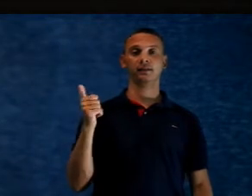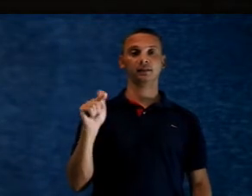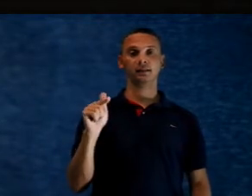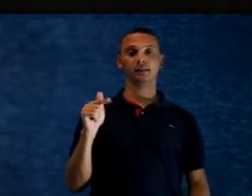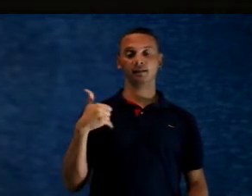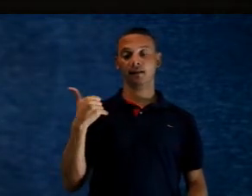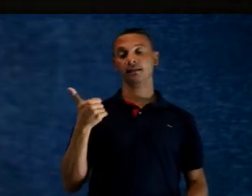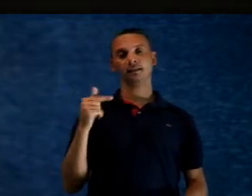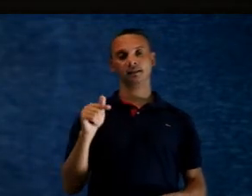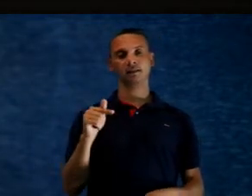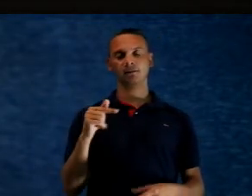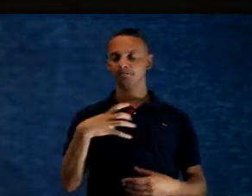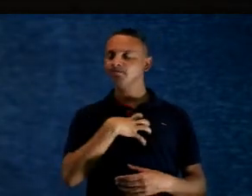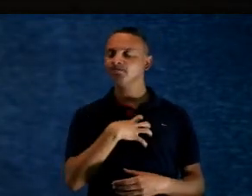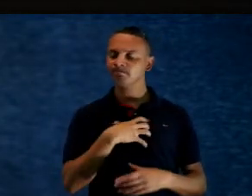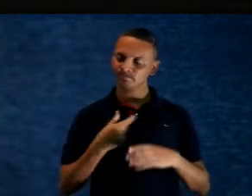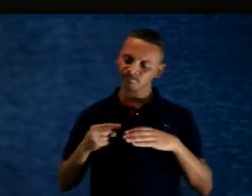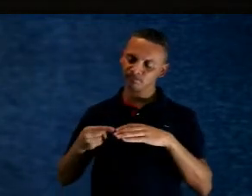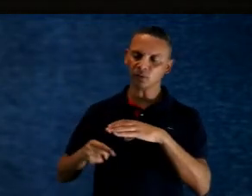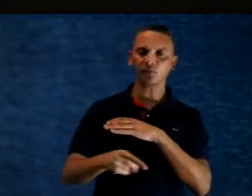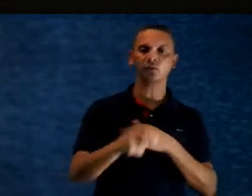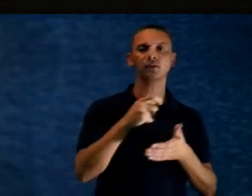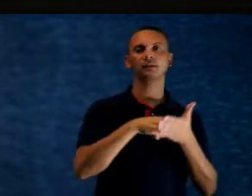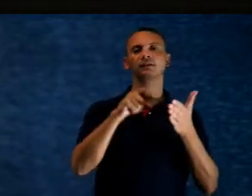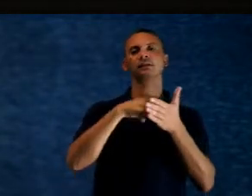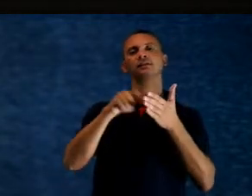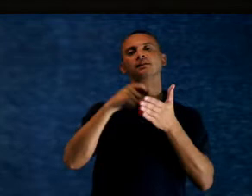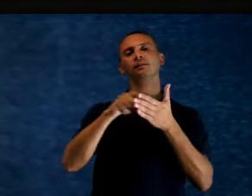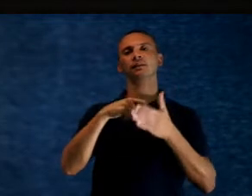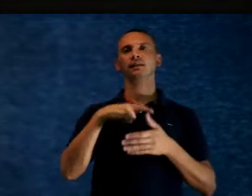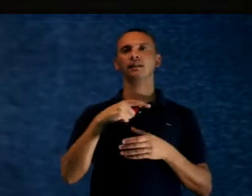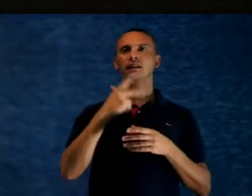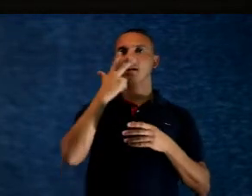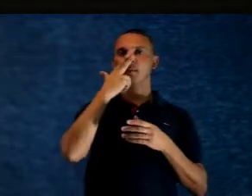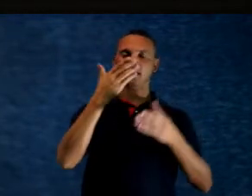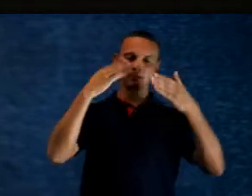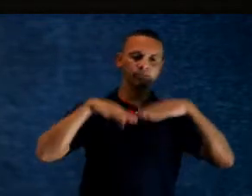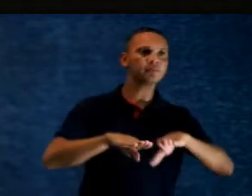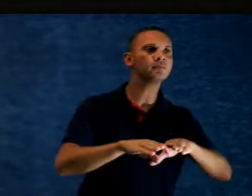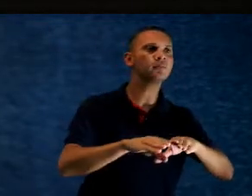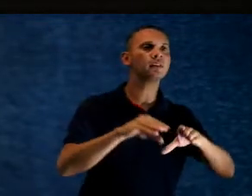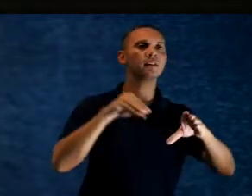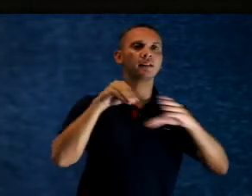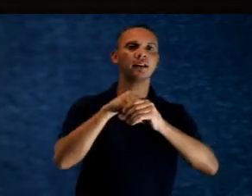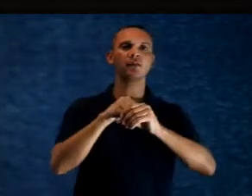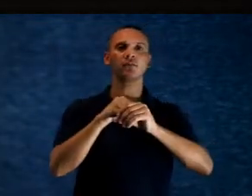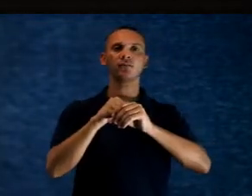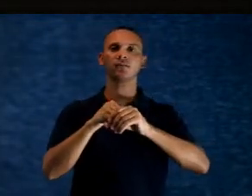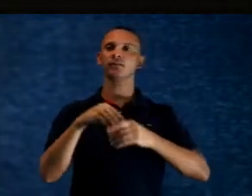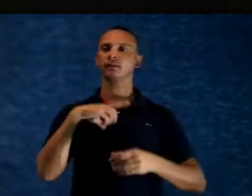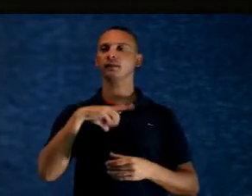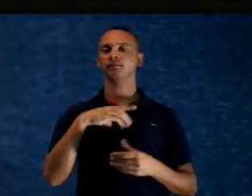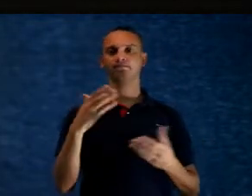Maria Julieta, dizer, olha, você escreveu uma novela que a maioria dos adultos não tem ainda